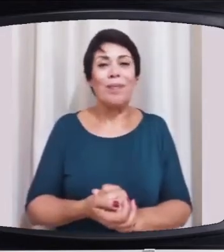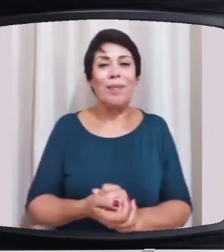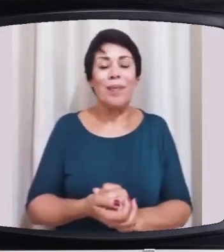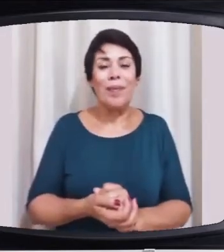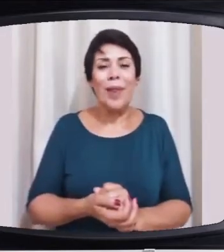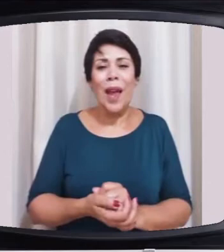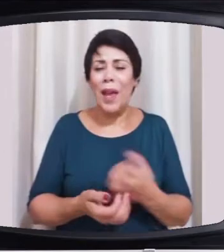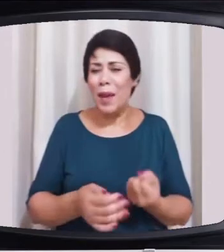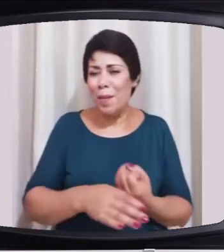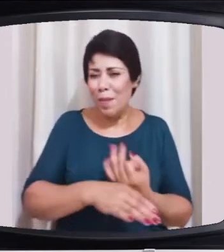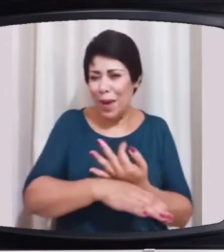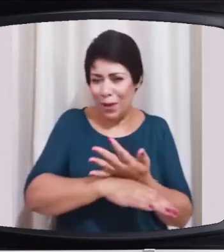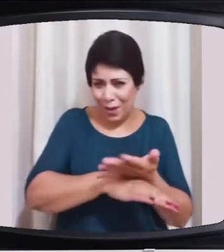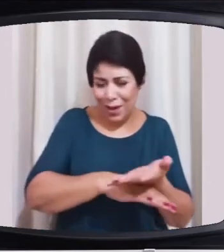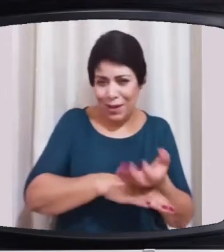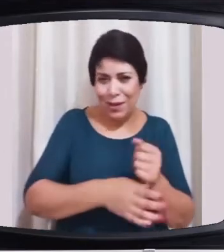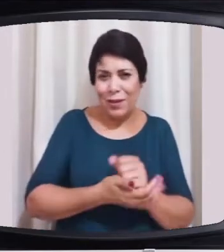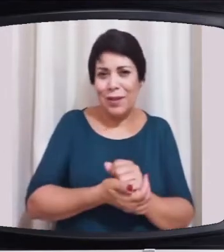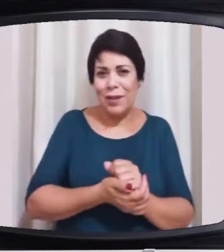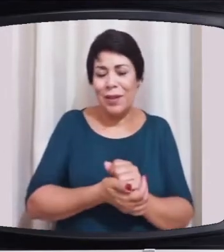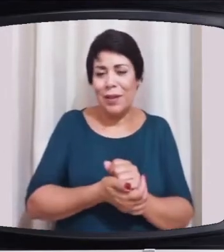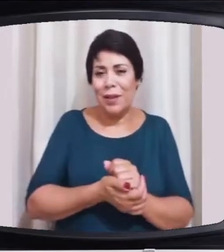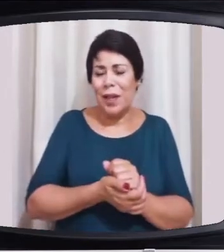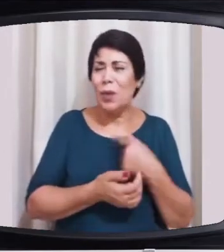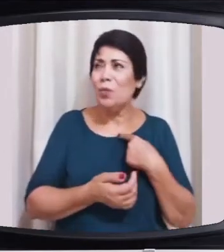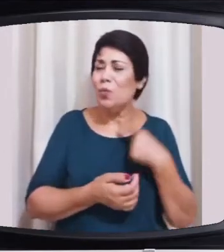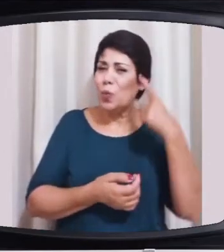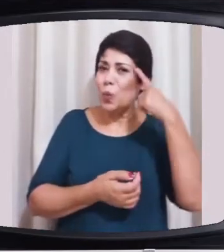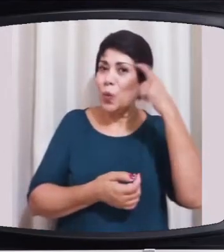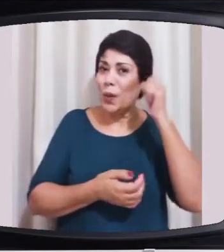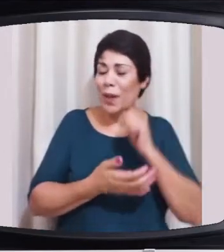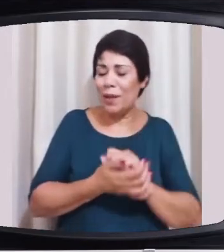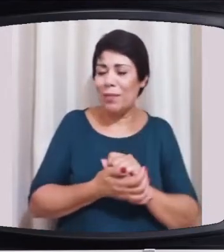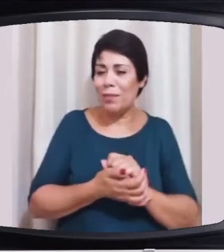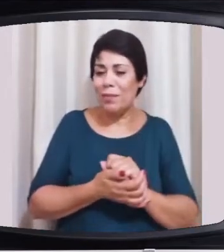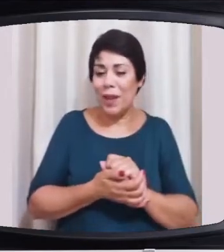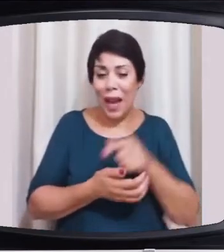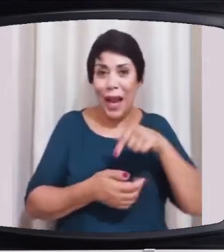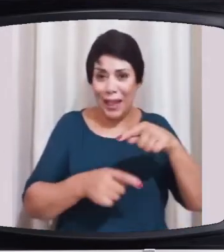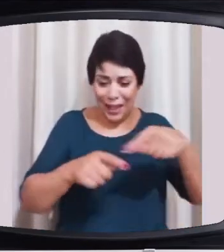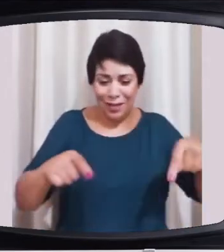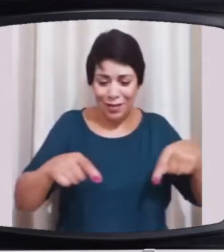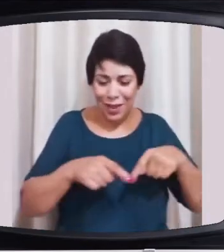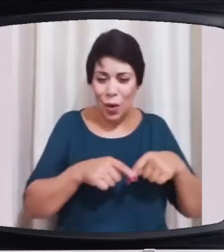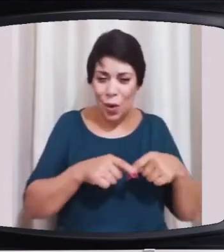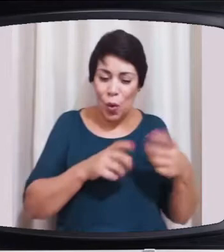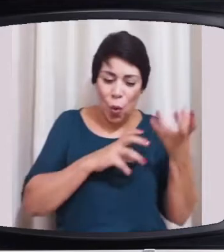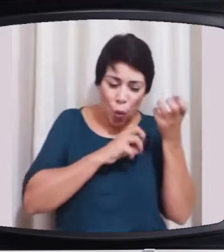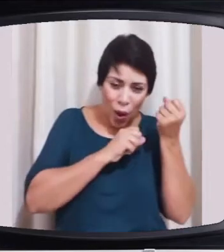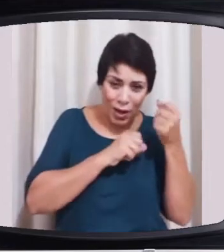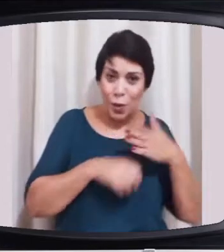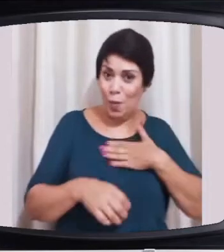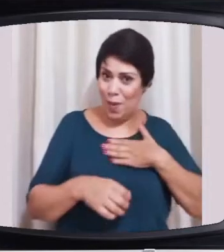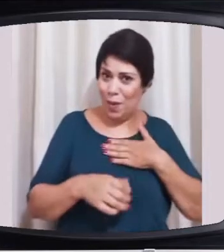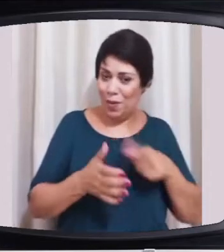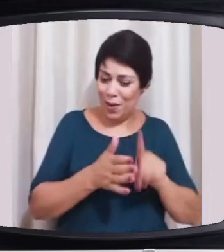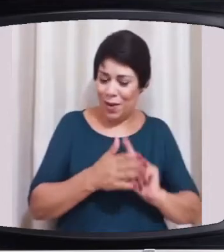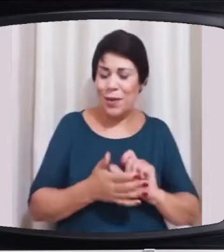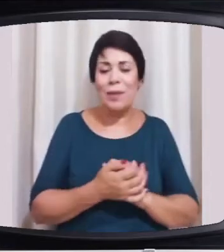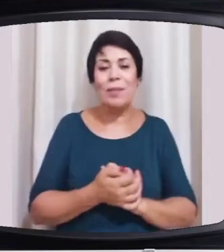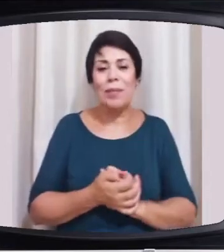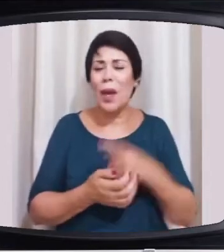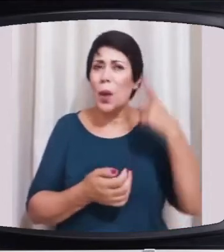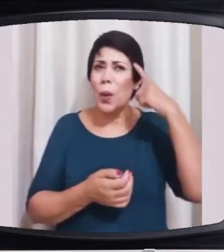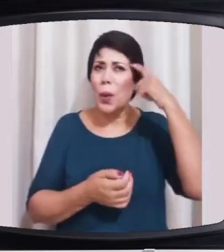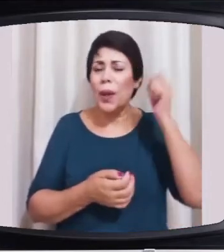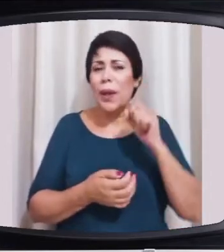quando começou a amanhecer, eu tive uma ideia de pegar aqui nesse quarto, que era o quarto, eu tive uma ideia